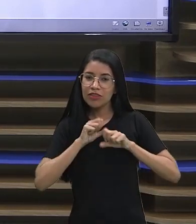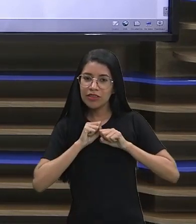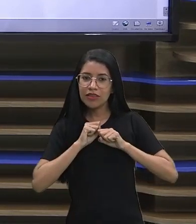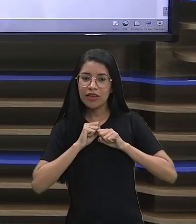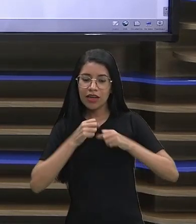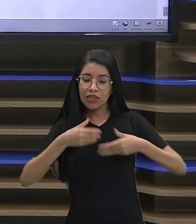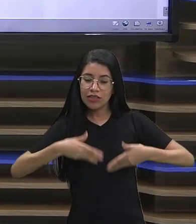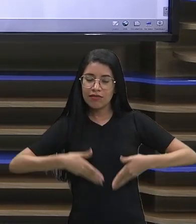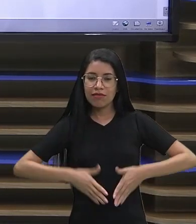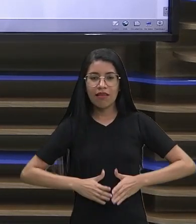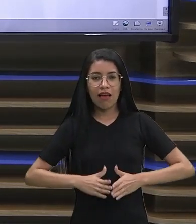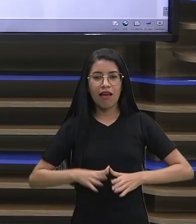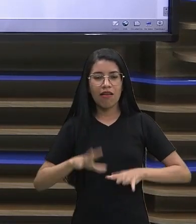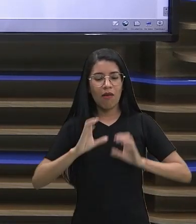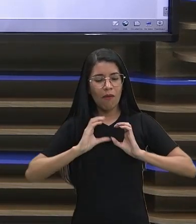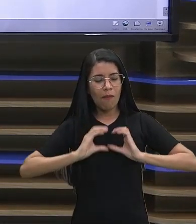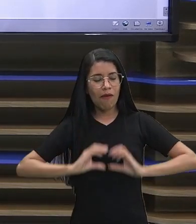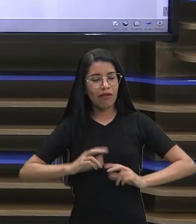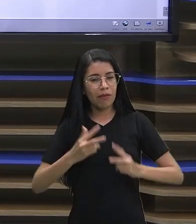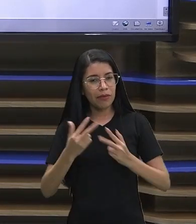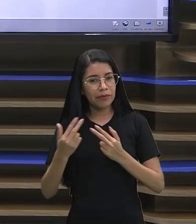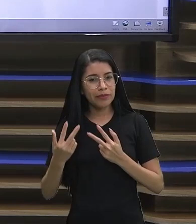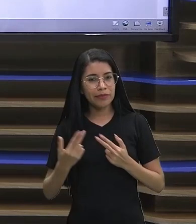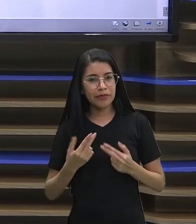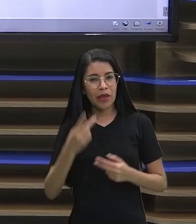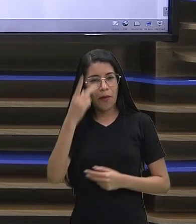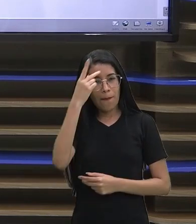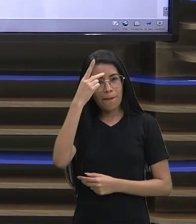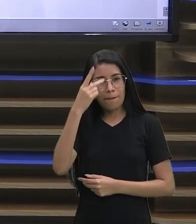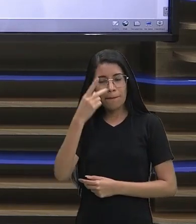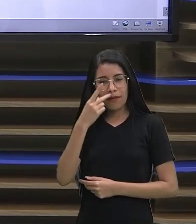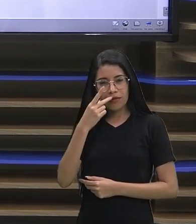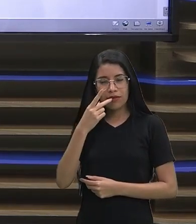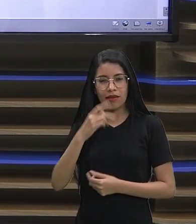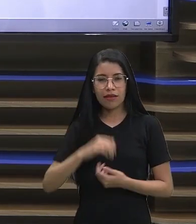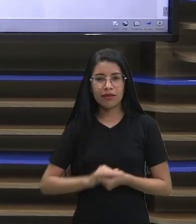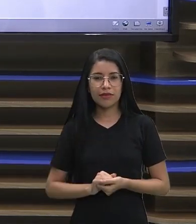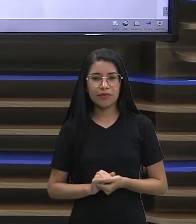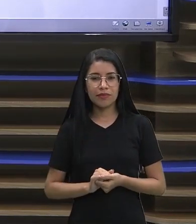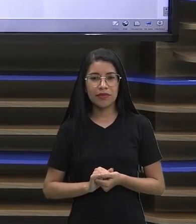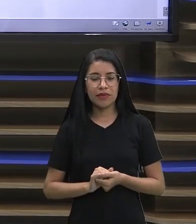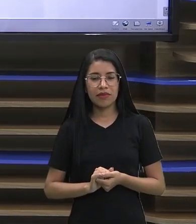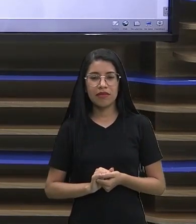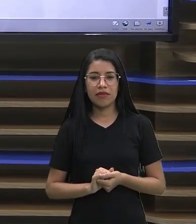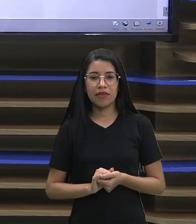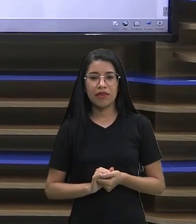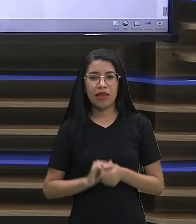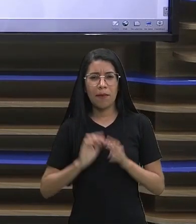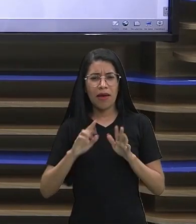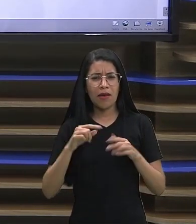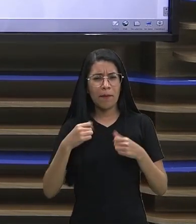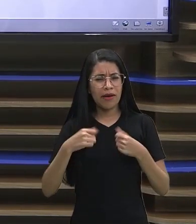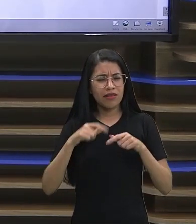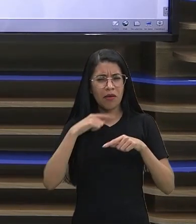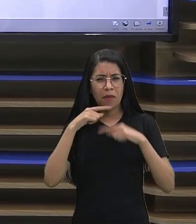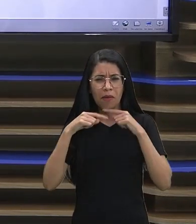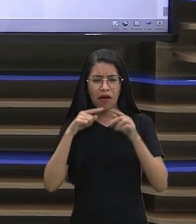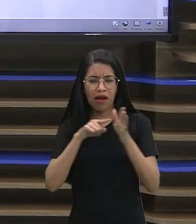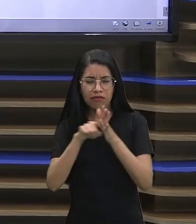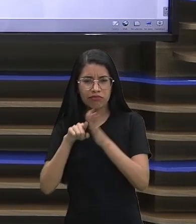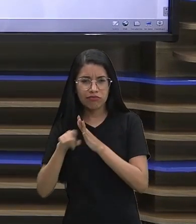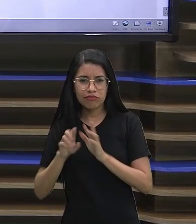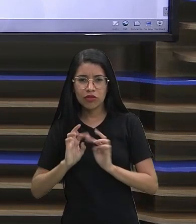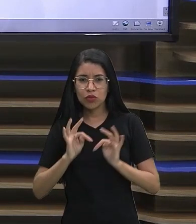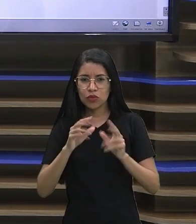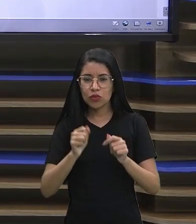gente nasce com alguns comportamentos, personalidade, mas isso quer dizer então que eu tenho que questionar tudo? Não,